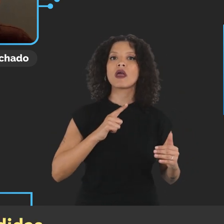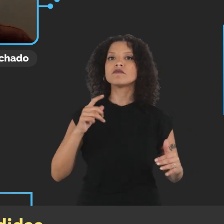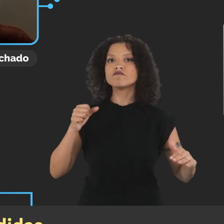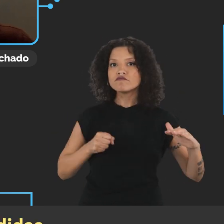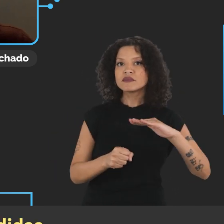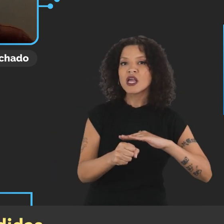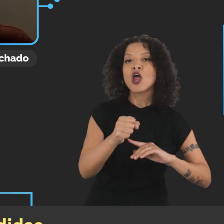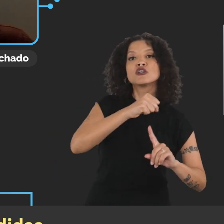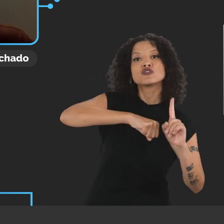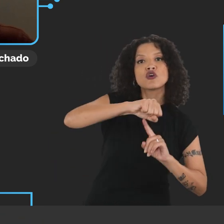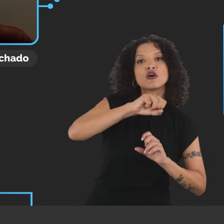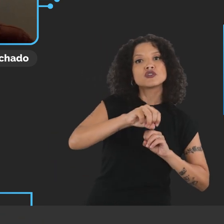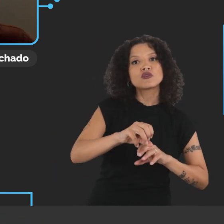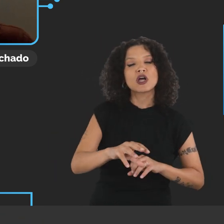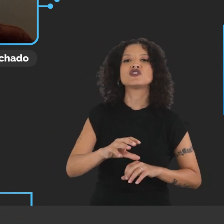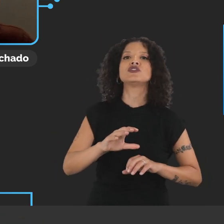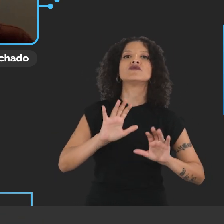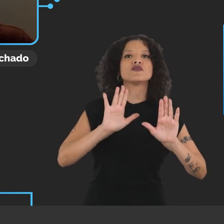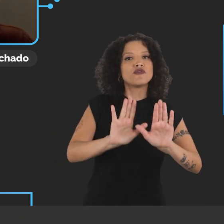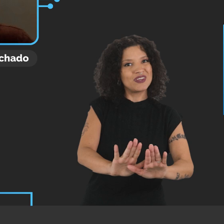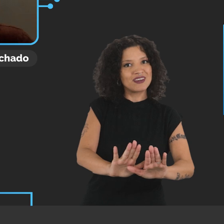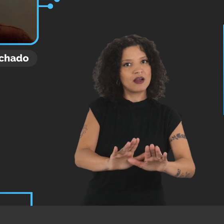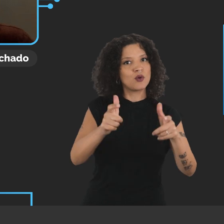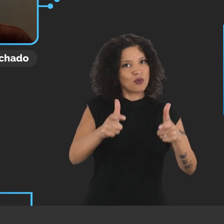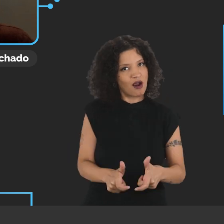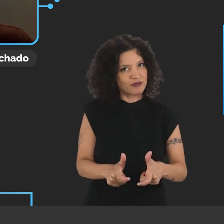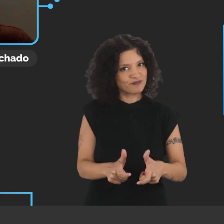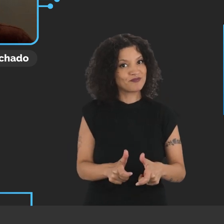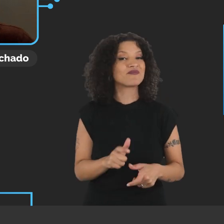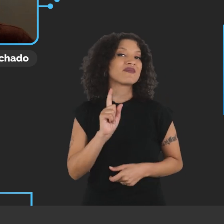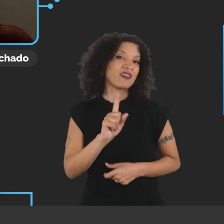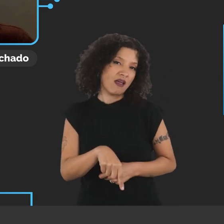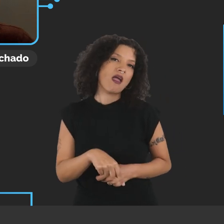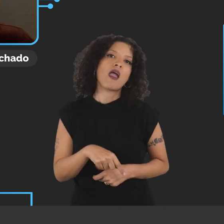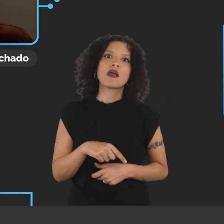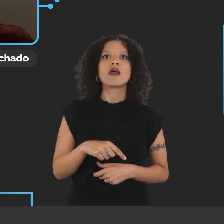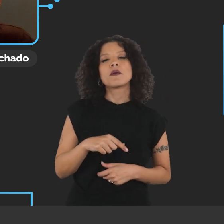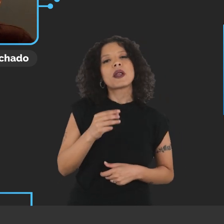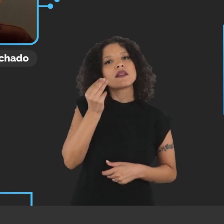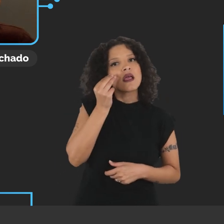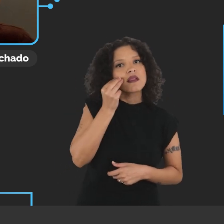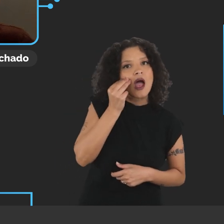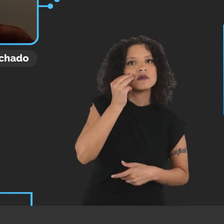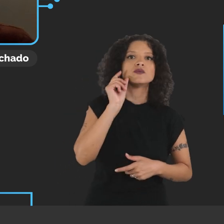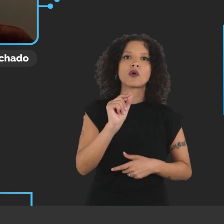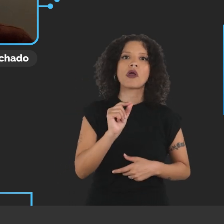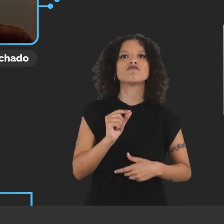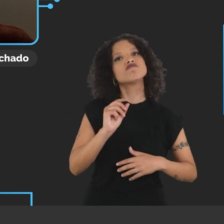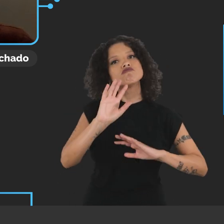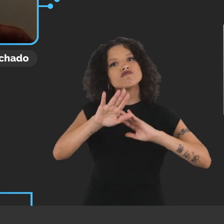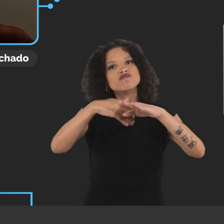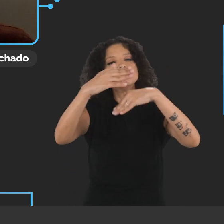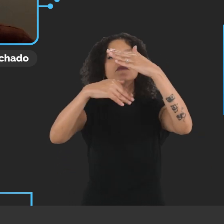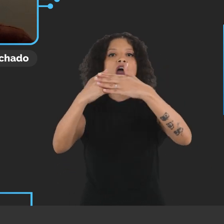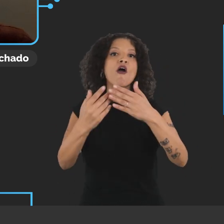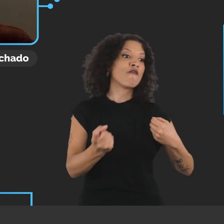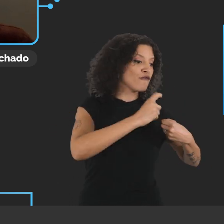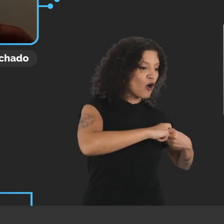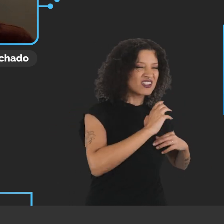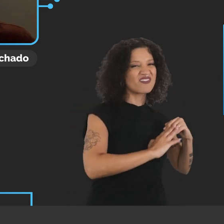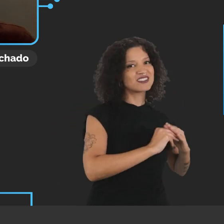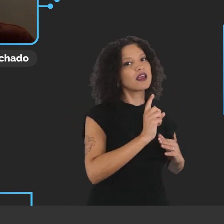de medidas socioeducativas. O objetivo principal desse projeto é mitigar a reincidência nas medidas